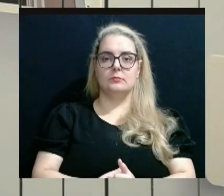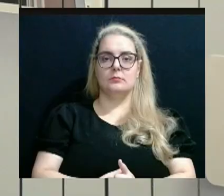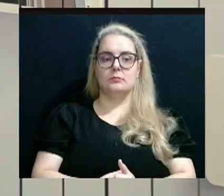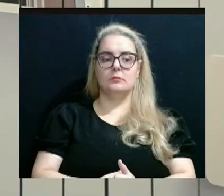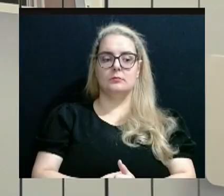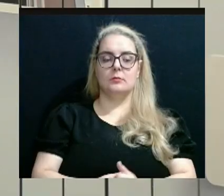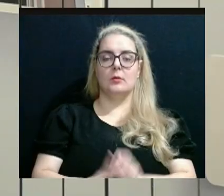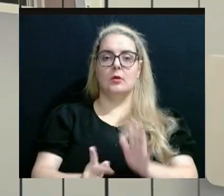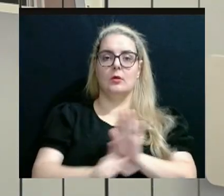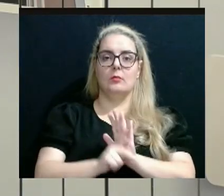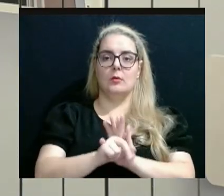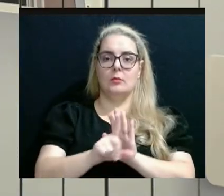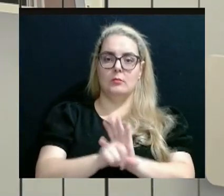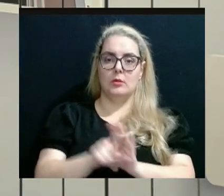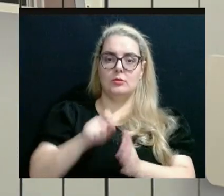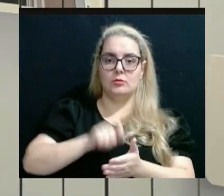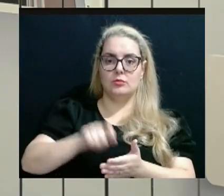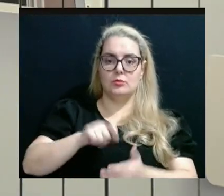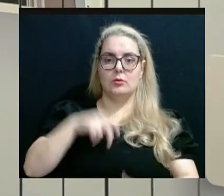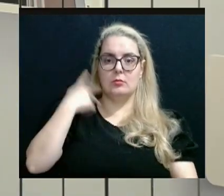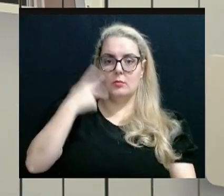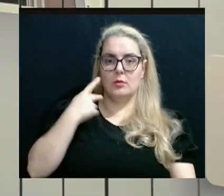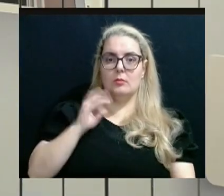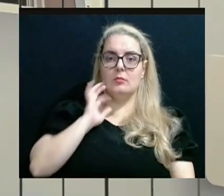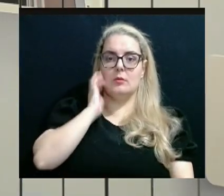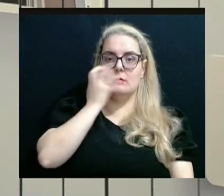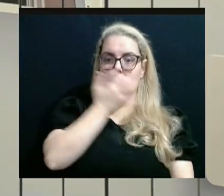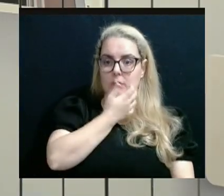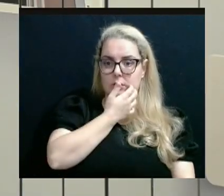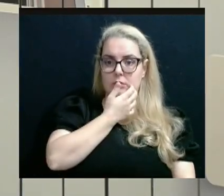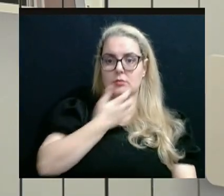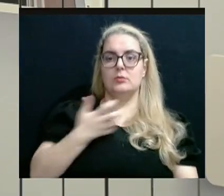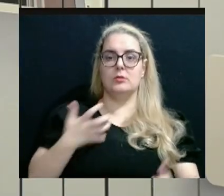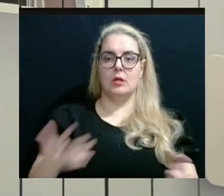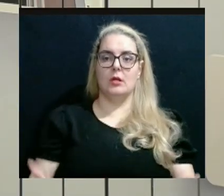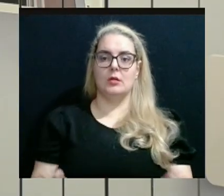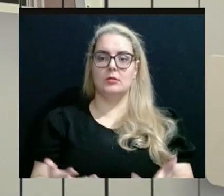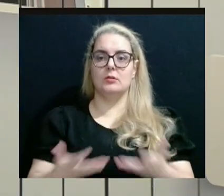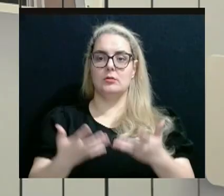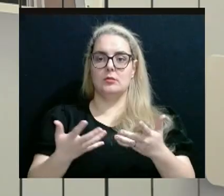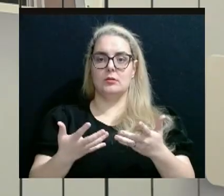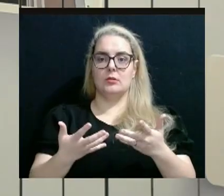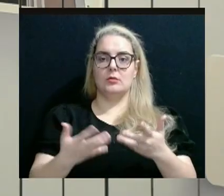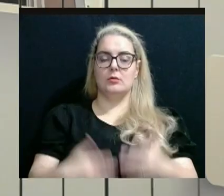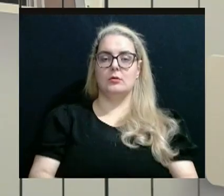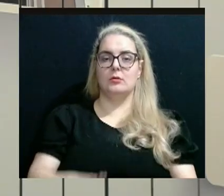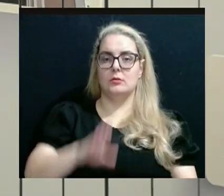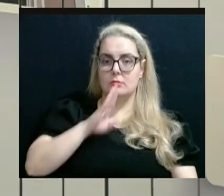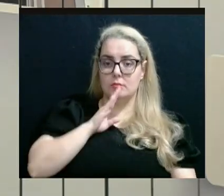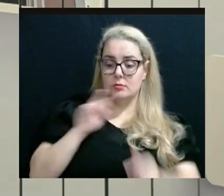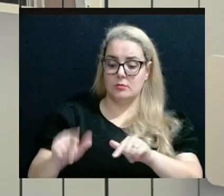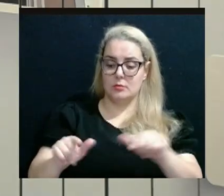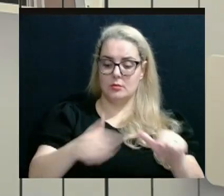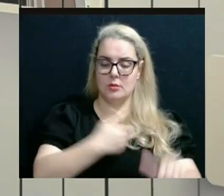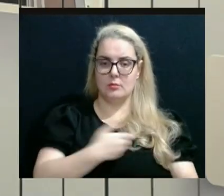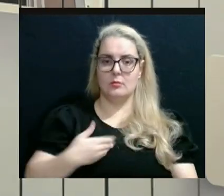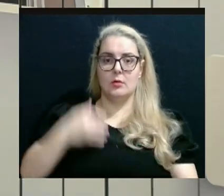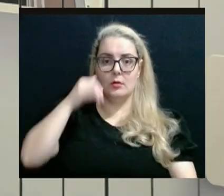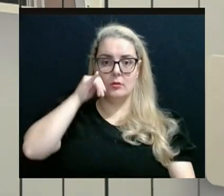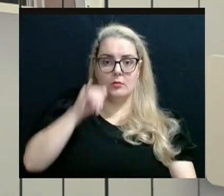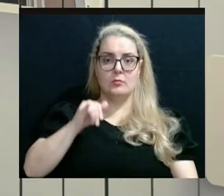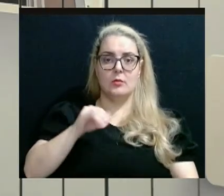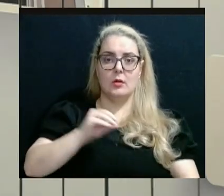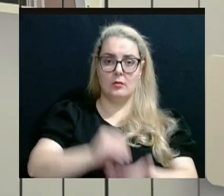Projeto de lei de autoria do vereador Herbert Ganem quer incentivar o silêncio em locais públicos para evitar desconforto